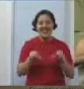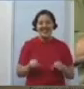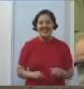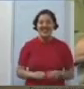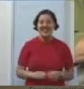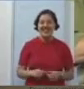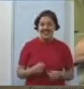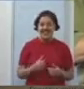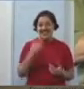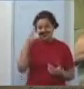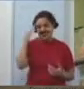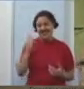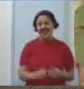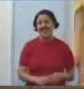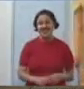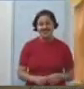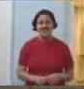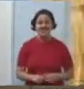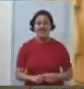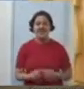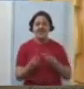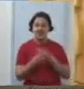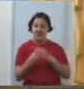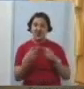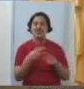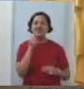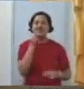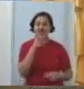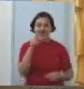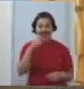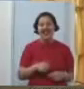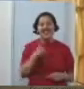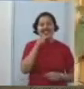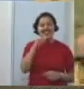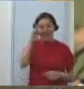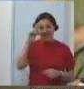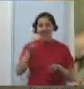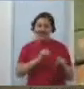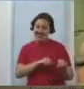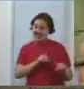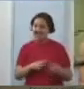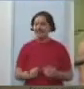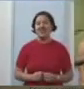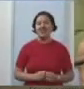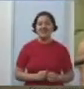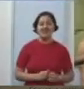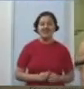sei as coisas boas foi a senhora que ensinou sei